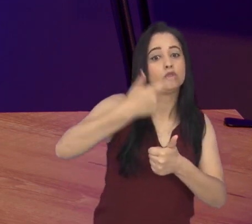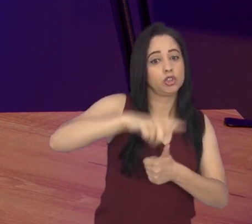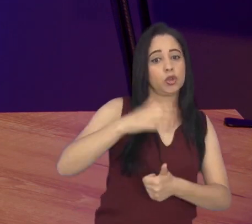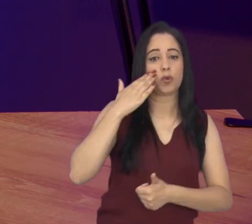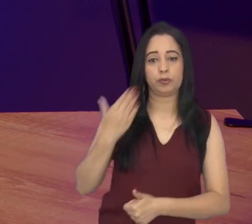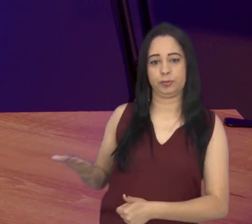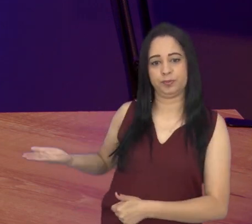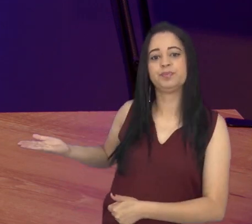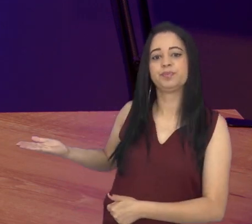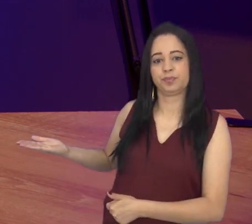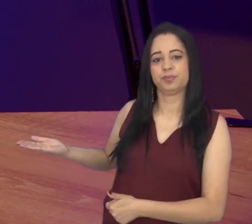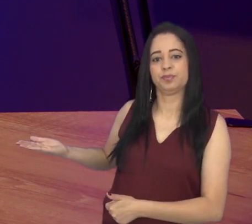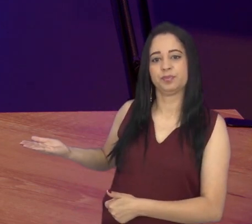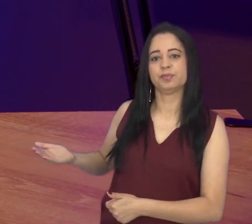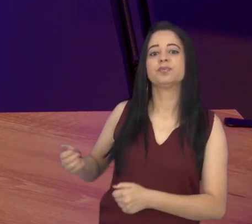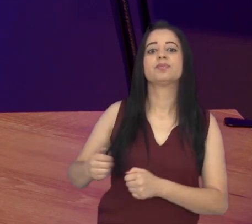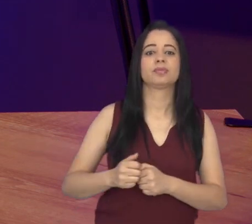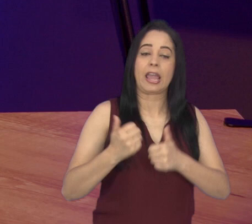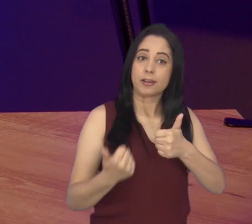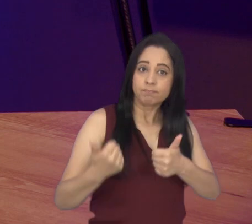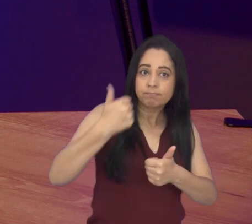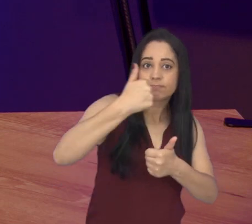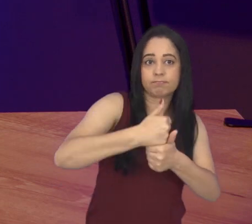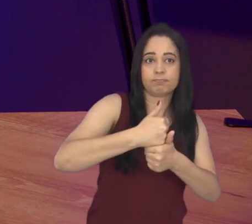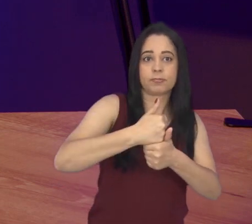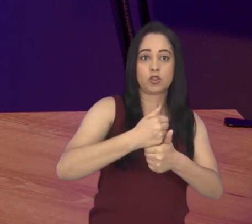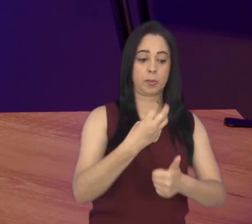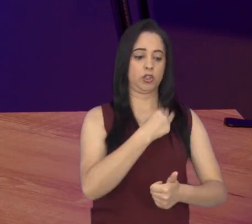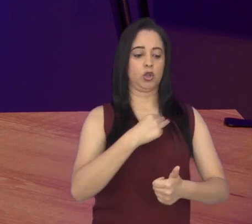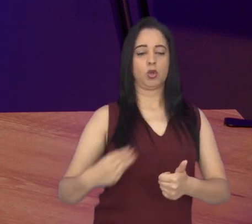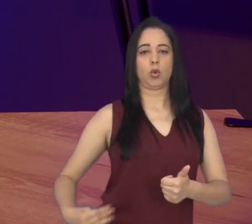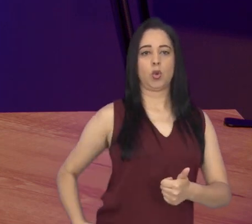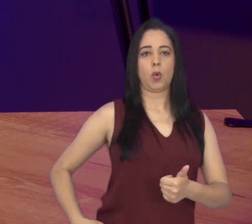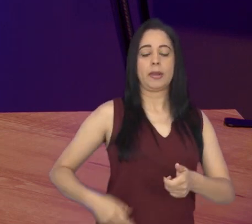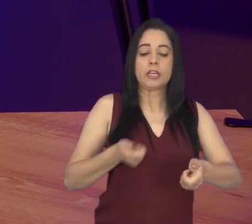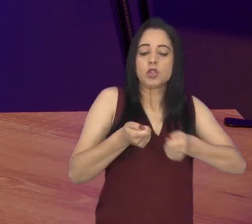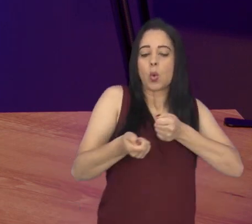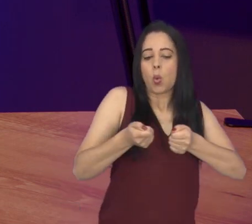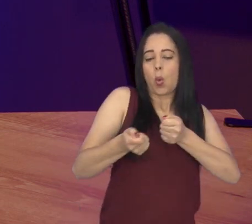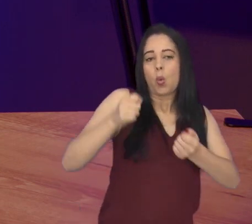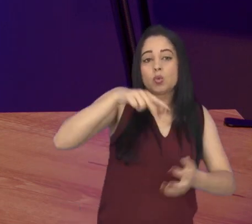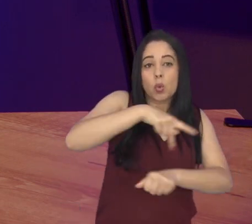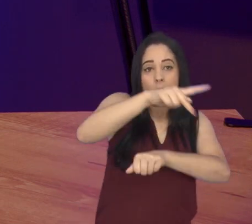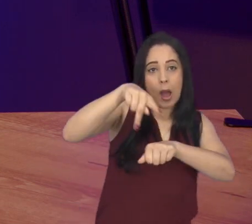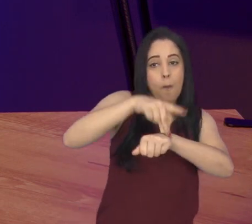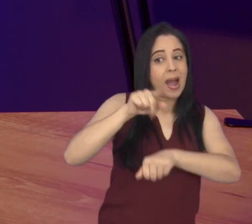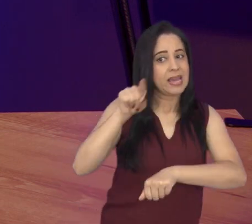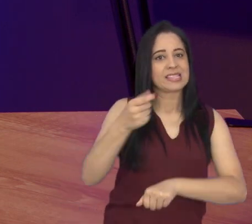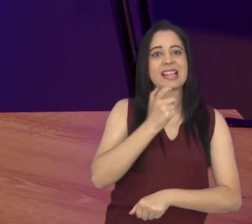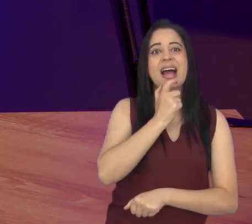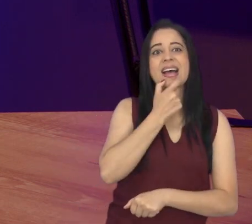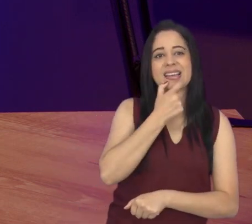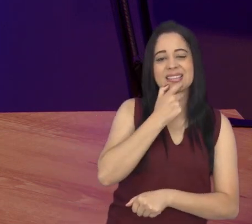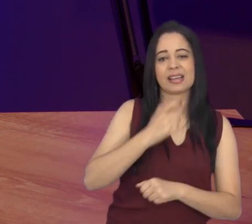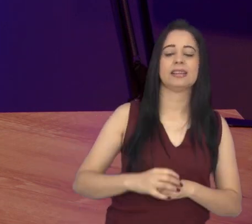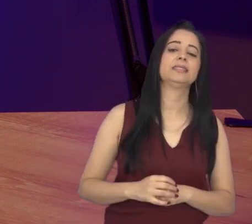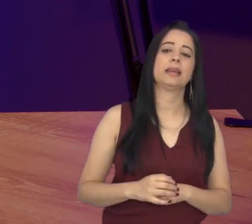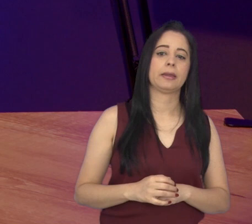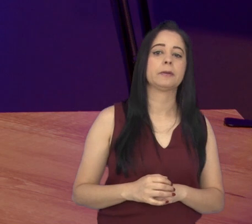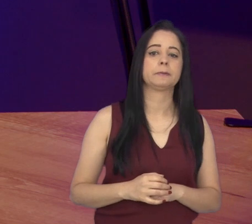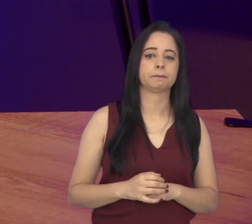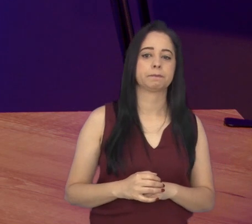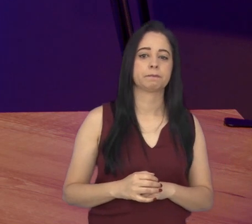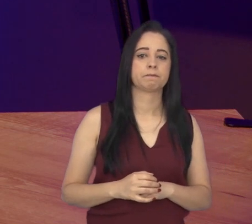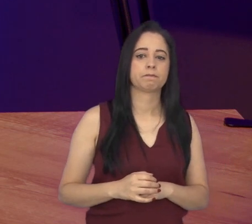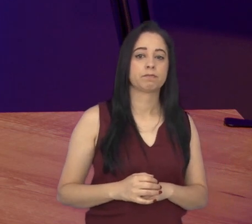E depois a gente teve, então, o Sunak, que chegou, então, ali para exercer esse poder, então, e ele que vai ali comandar.